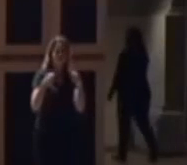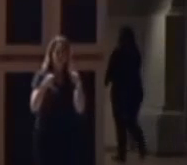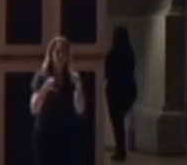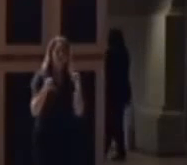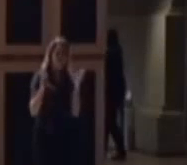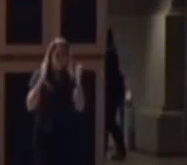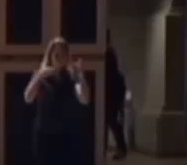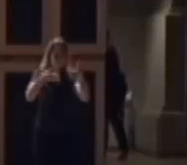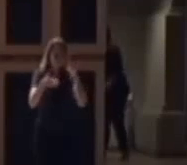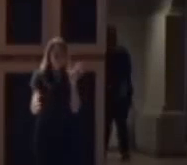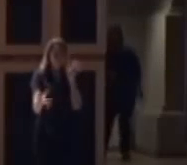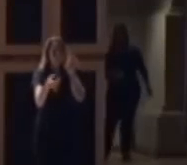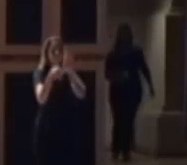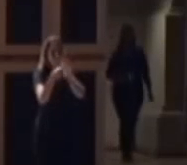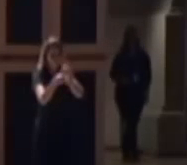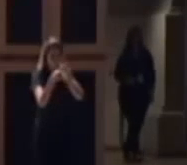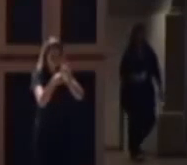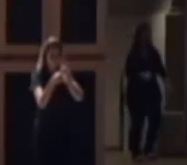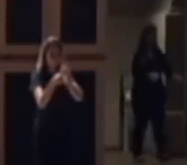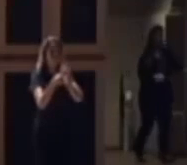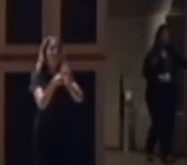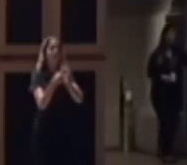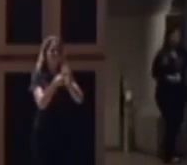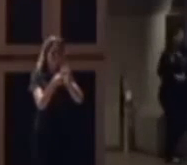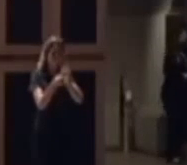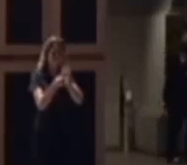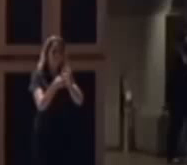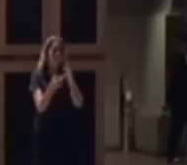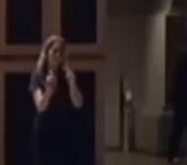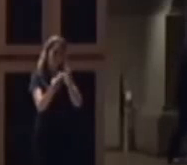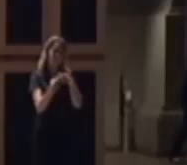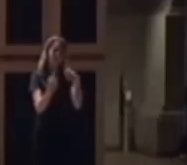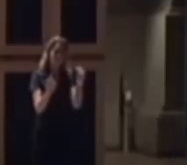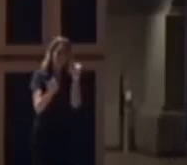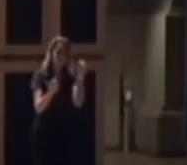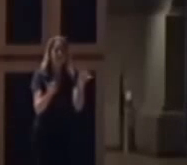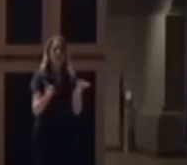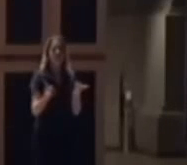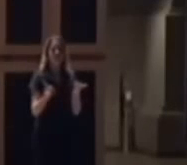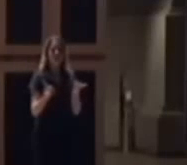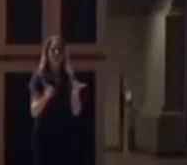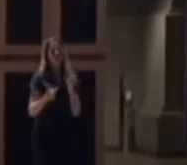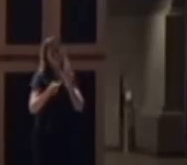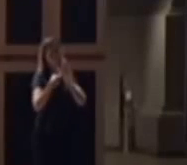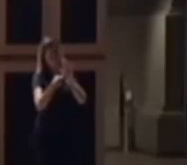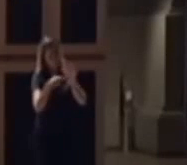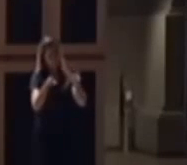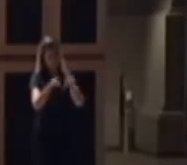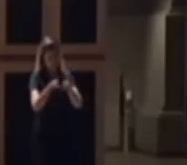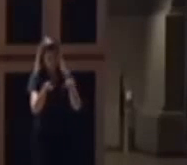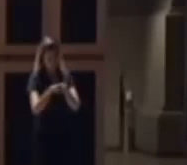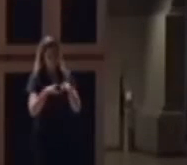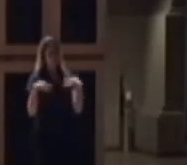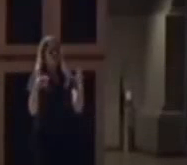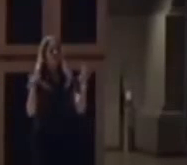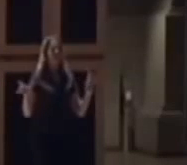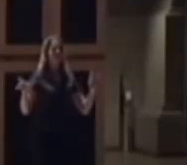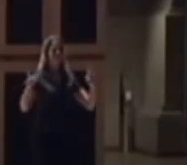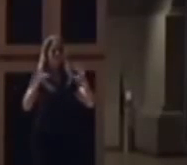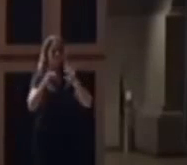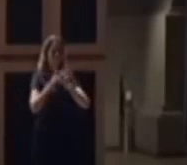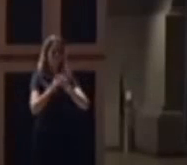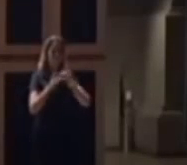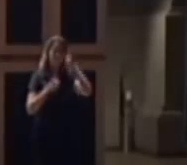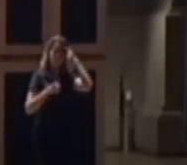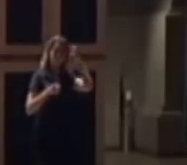estabelecidos e pactuados, é um processo de pactuação, efetivamente. E aí eu vou apresentar um pouquinho do que tem no termo de parceria, só para que se tenha